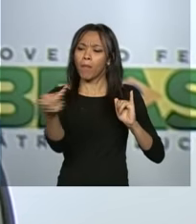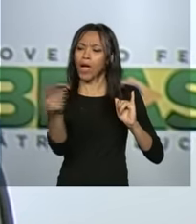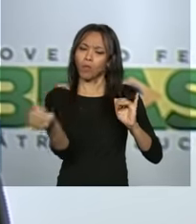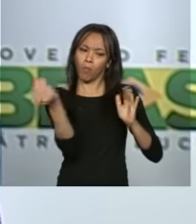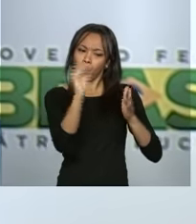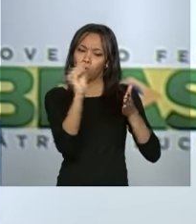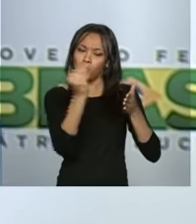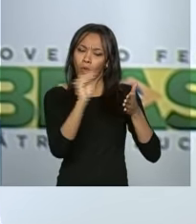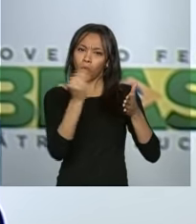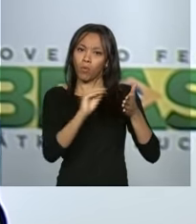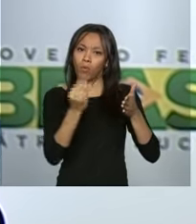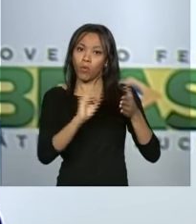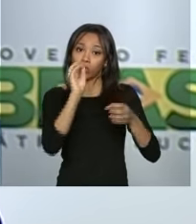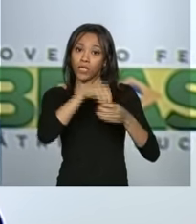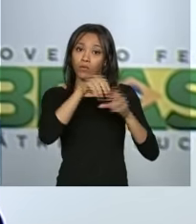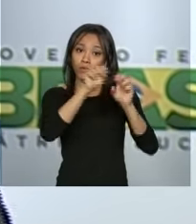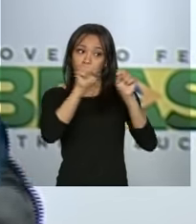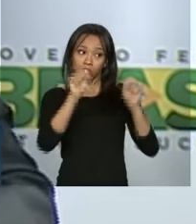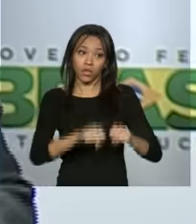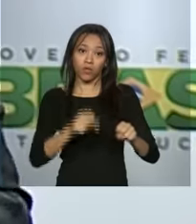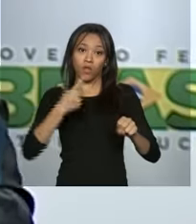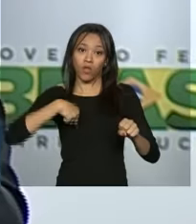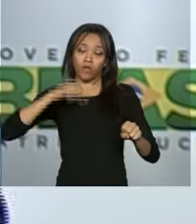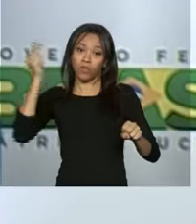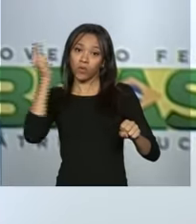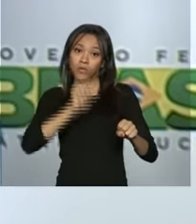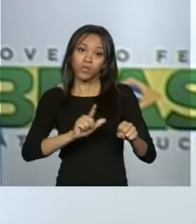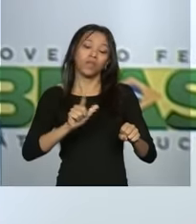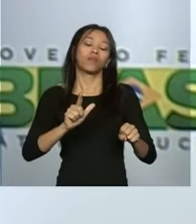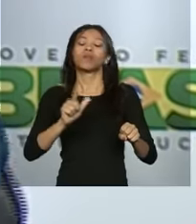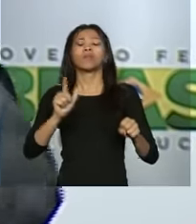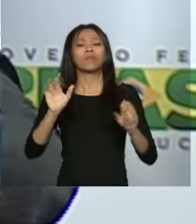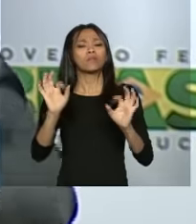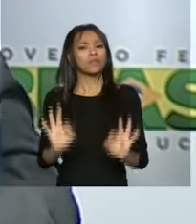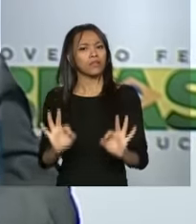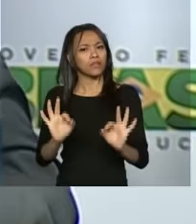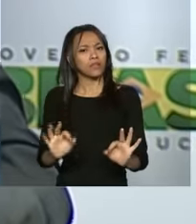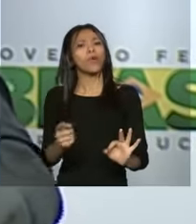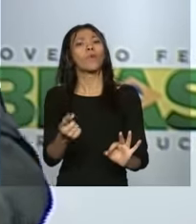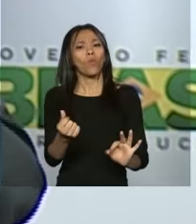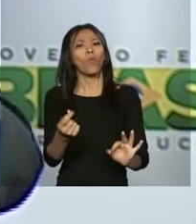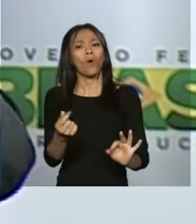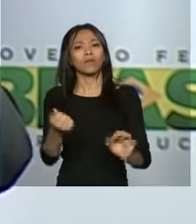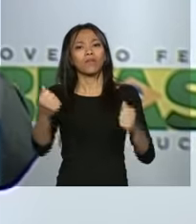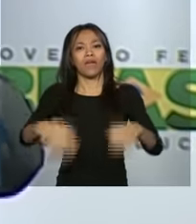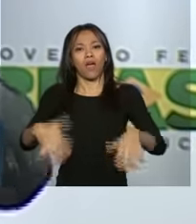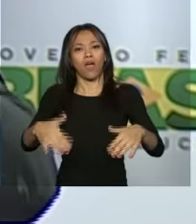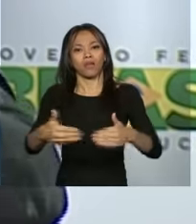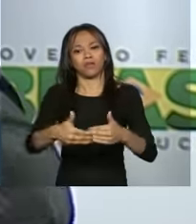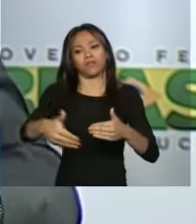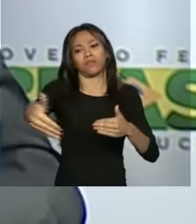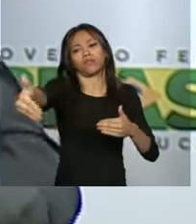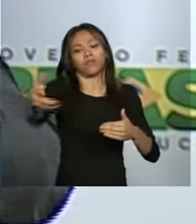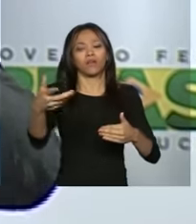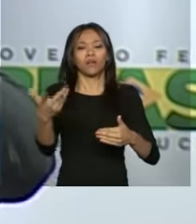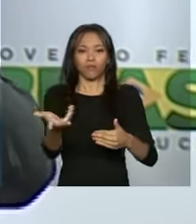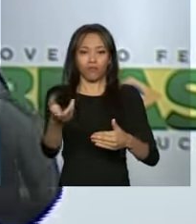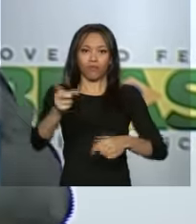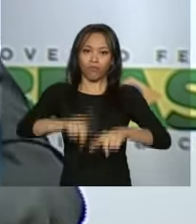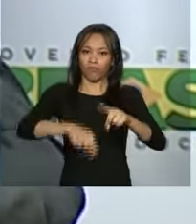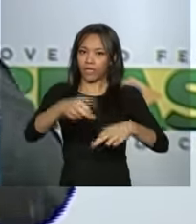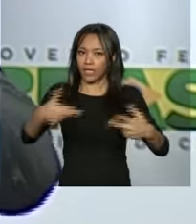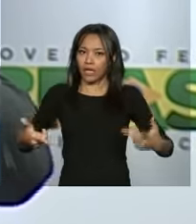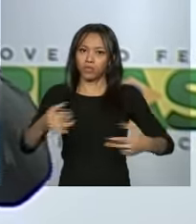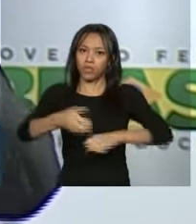qualificada nós vamos conseguir paraa frente saber com exatidão quanto que se gasta com dispositivos e médicos implantáveis que tipo